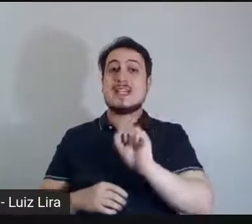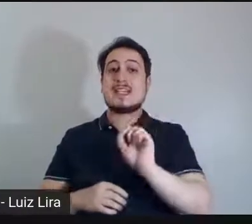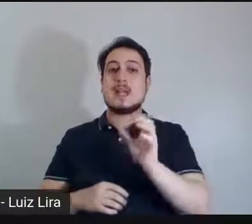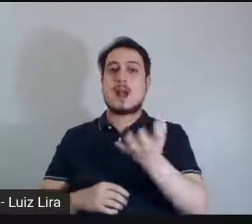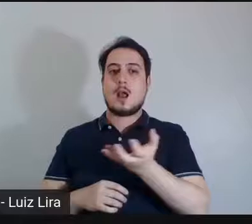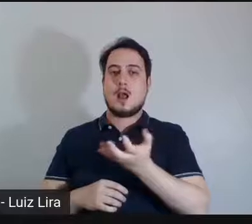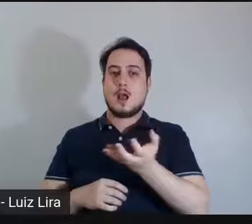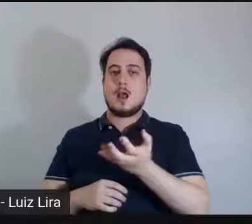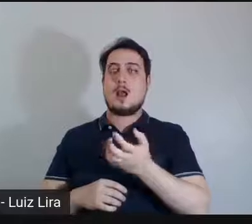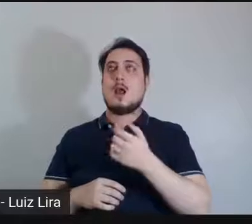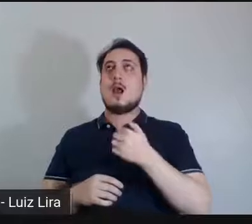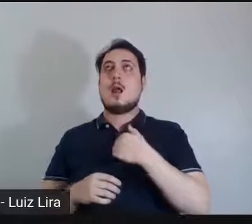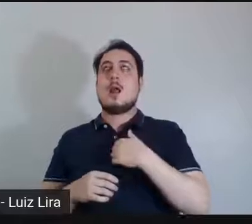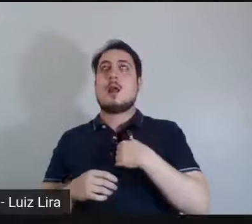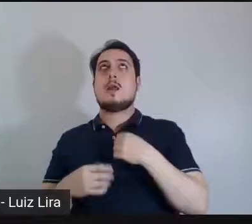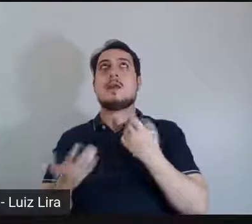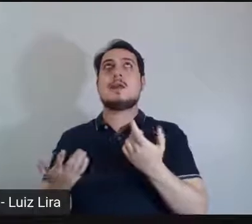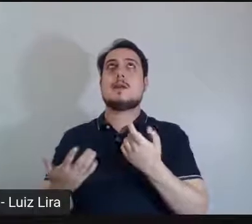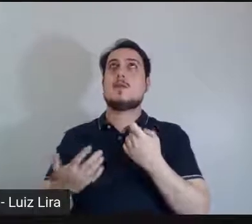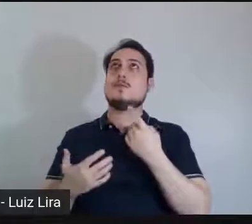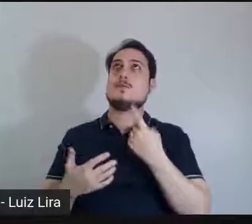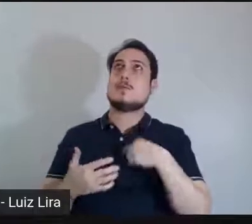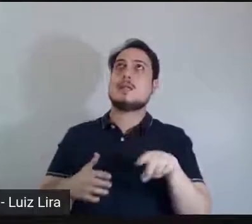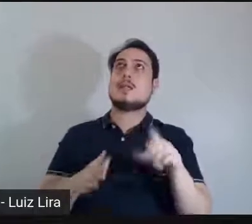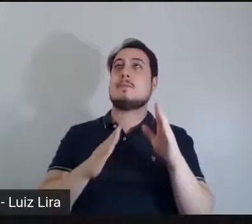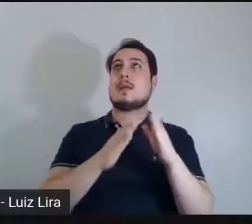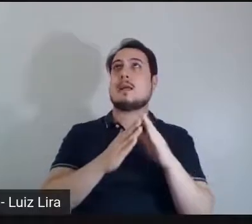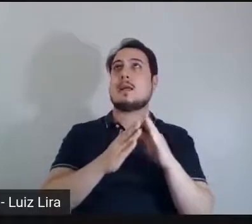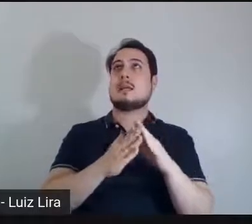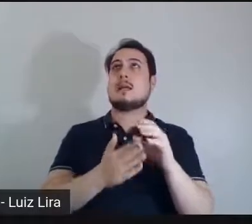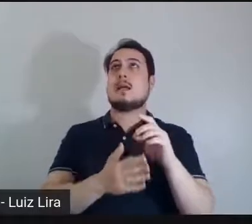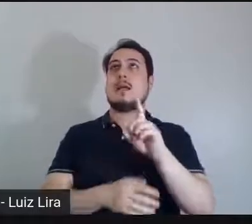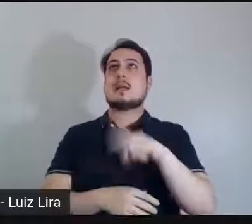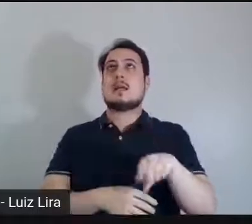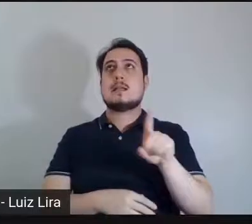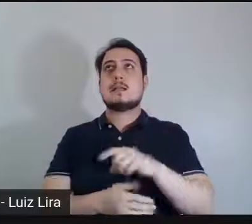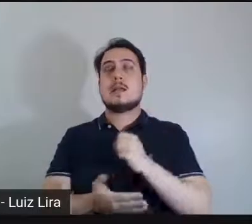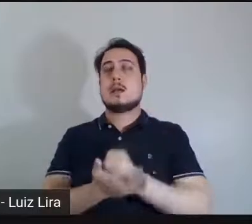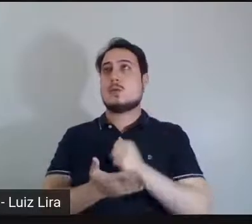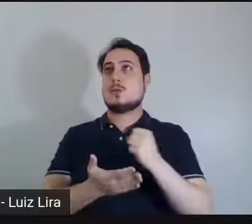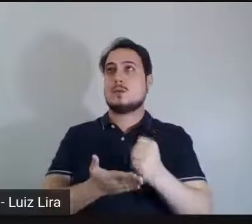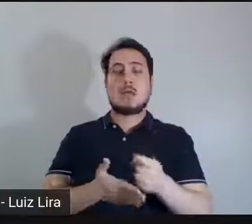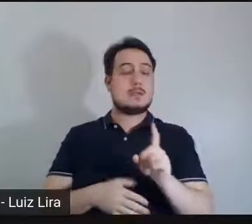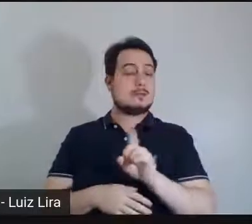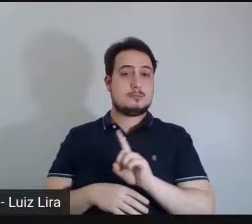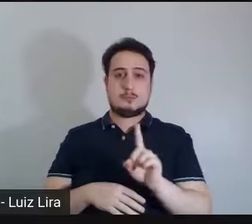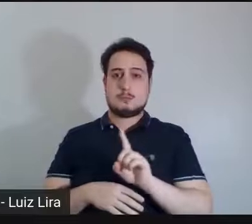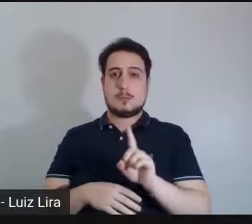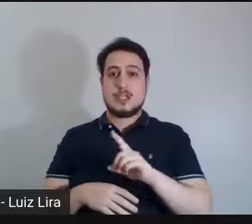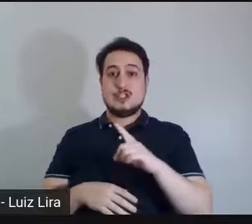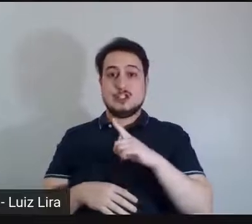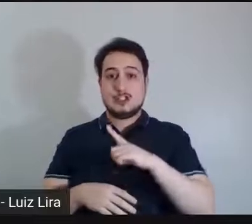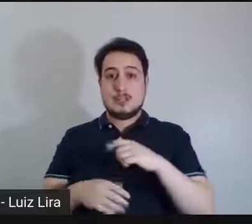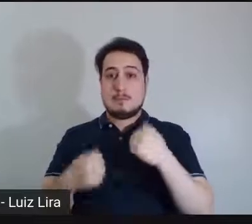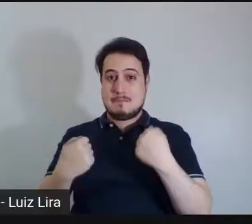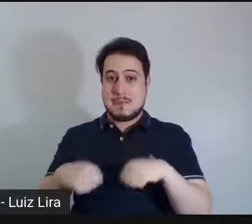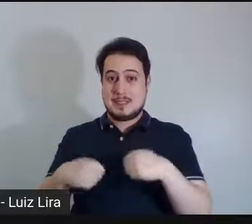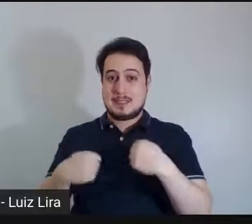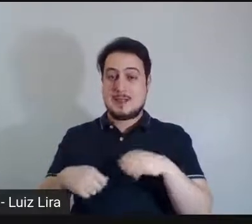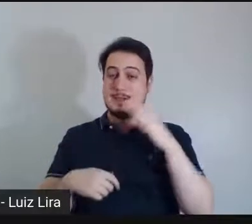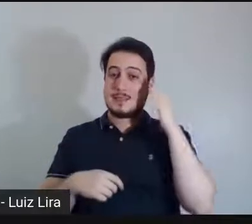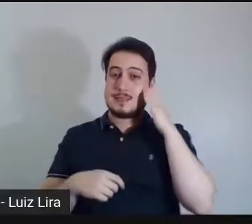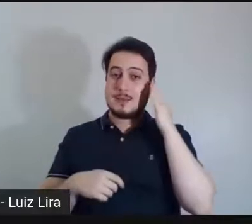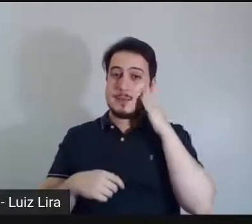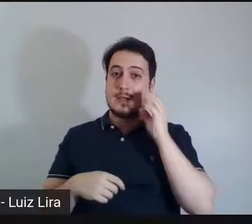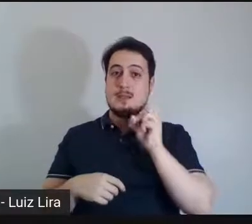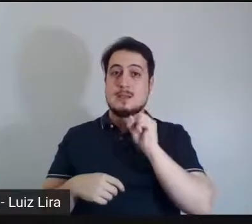vou mandar para casa, eu suspendo o contrato, não atua, não. Tinha uma necessidade de saber se eu ia fechar